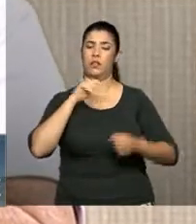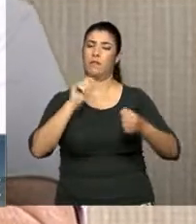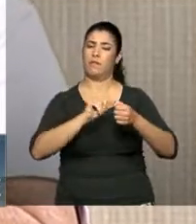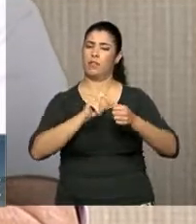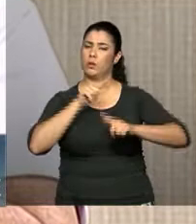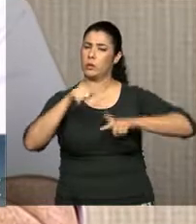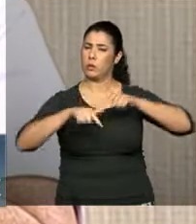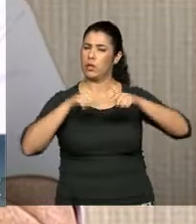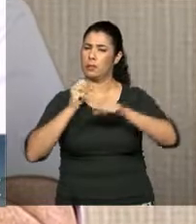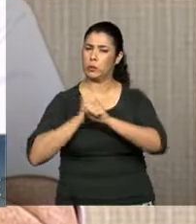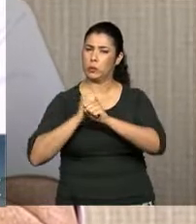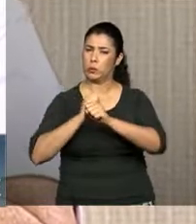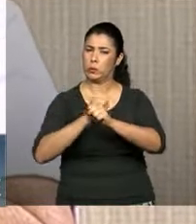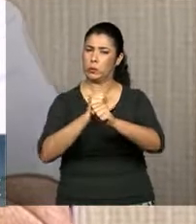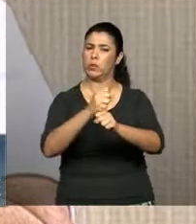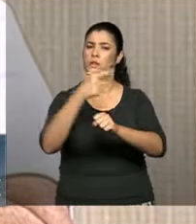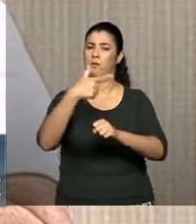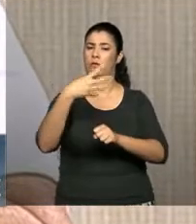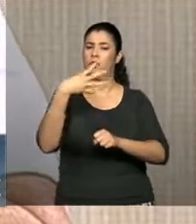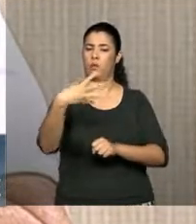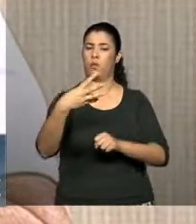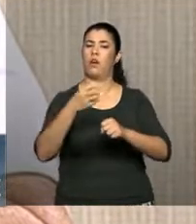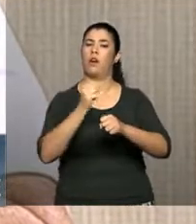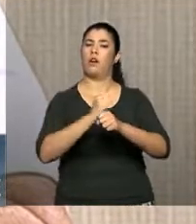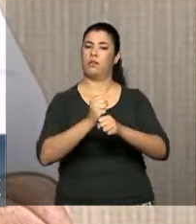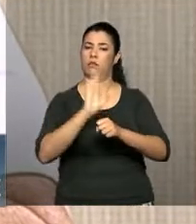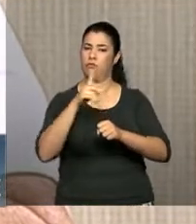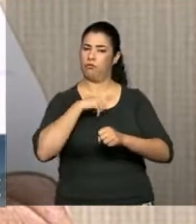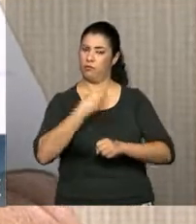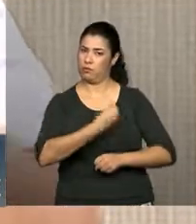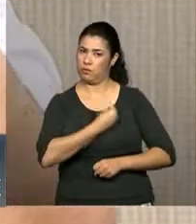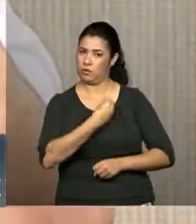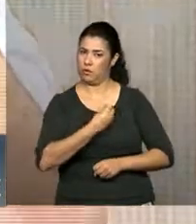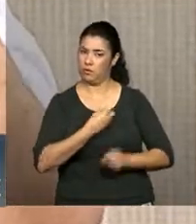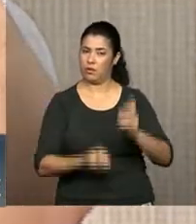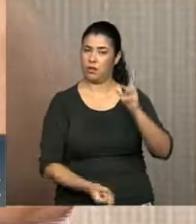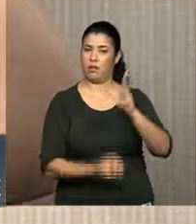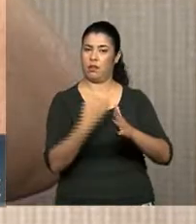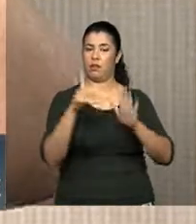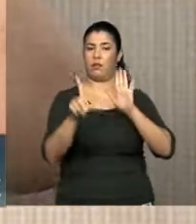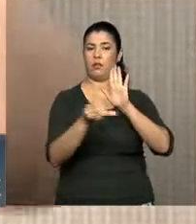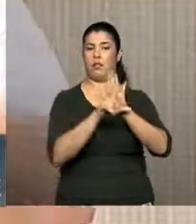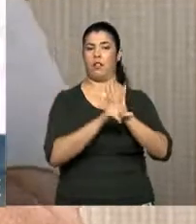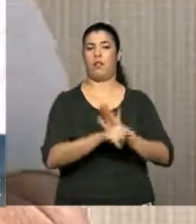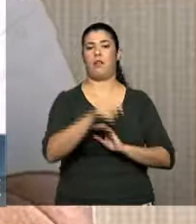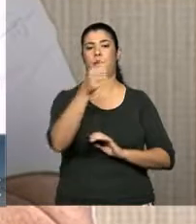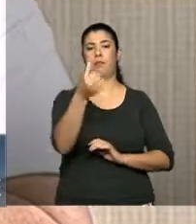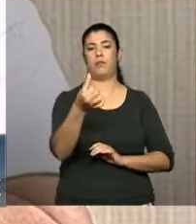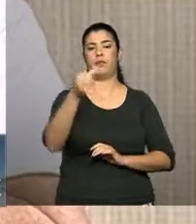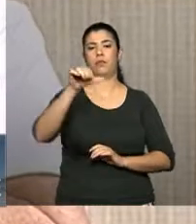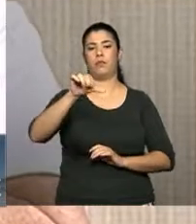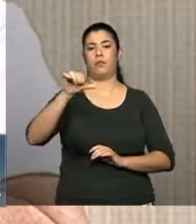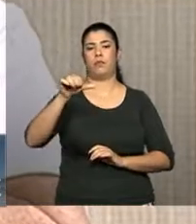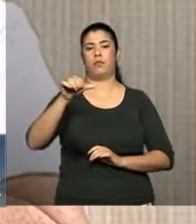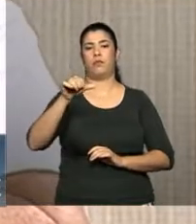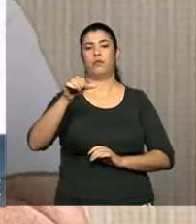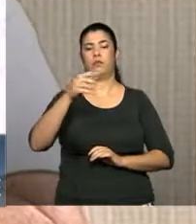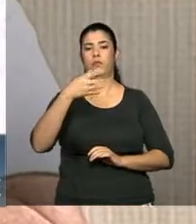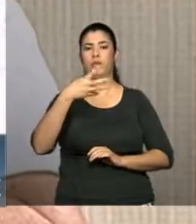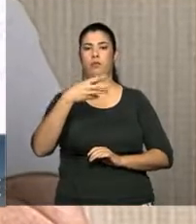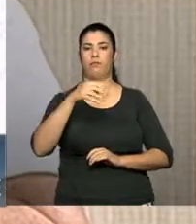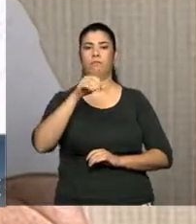quase 24 anos que o conanda foi instituído por lei em 1991 portanto é um dos mais